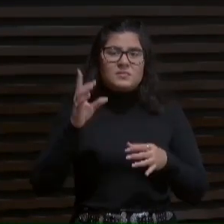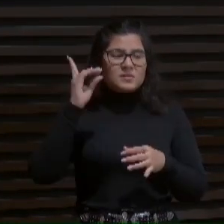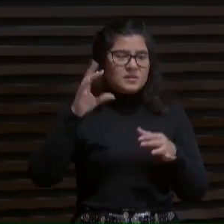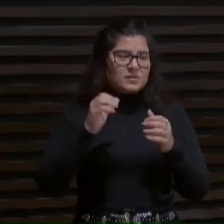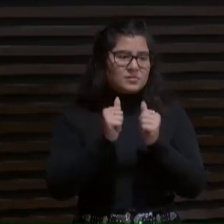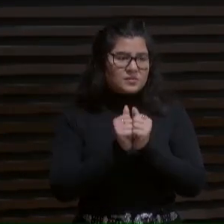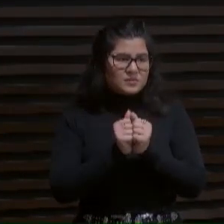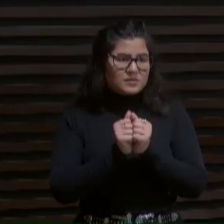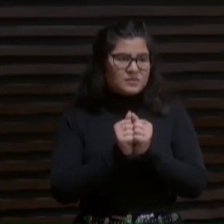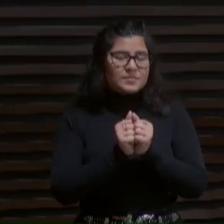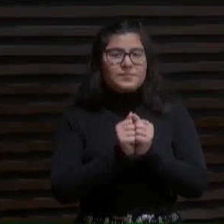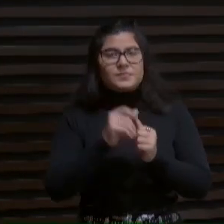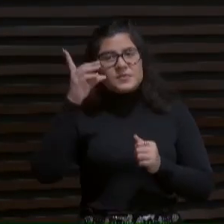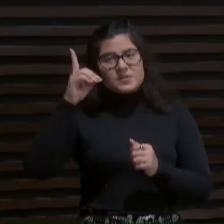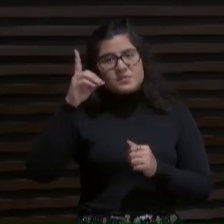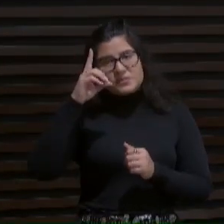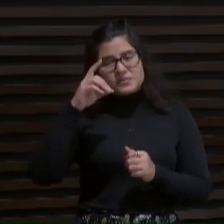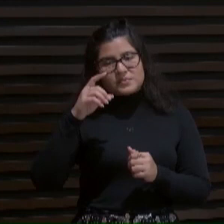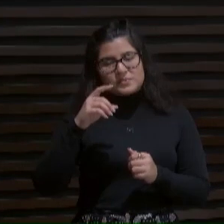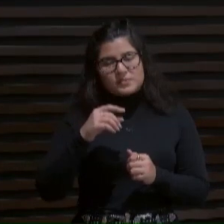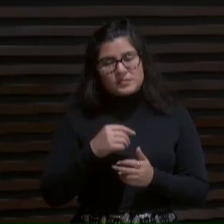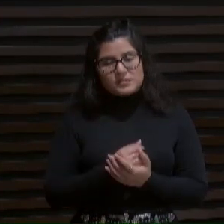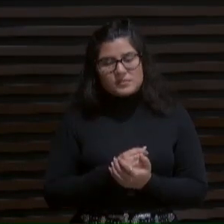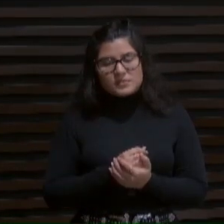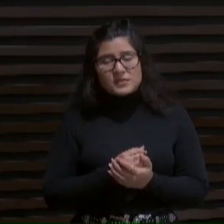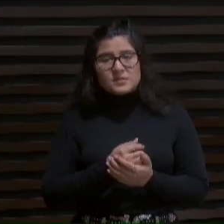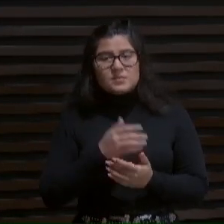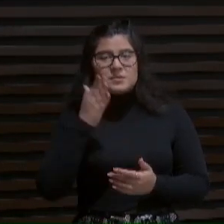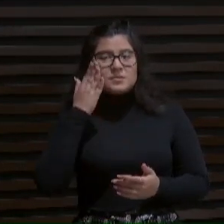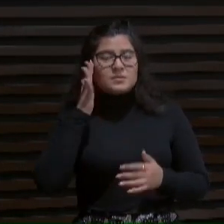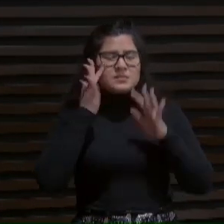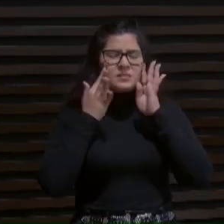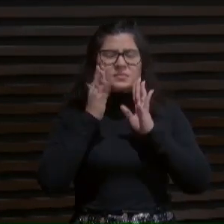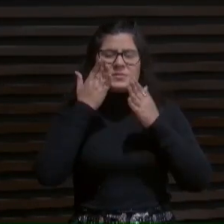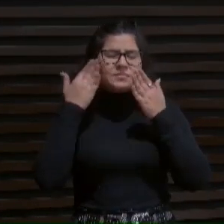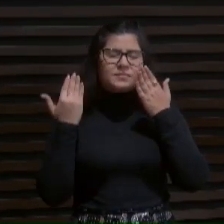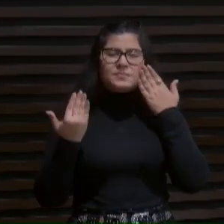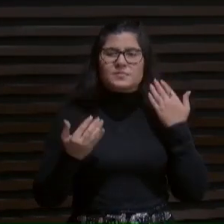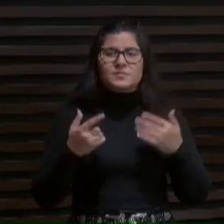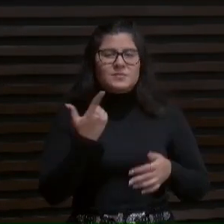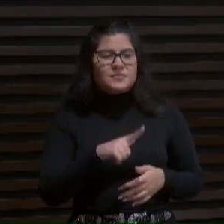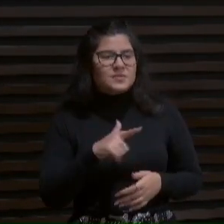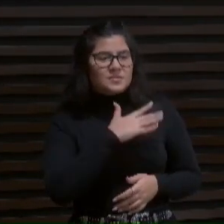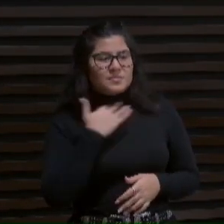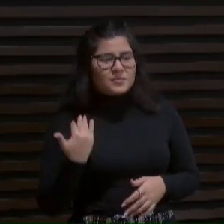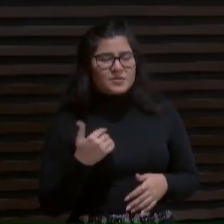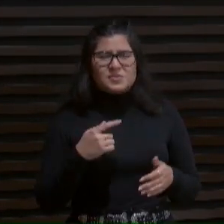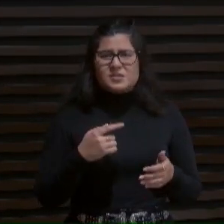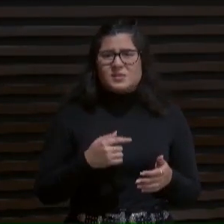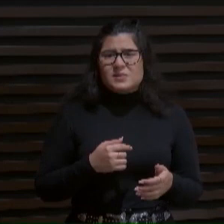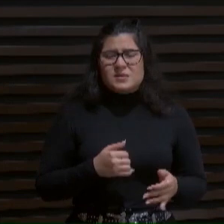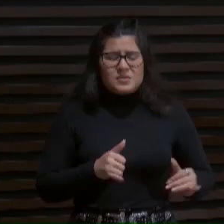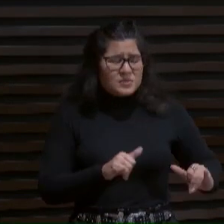e será o Deus deles, e lhes enxugará dos olhos toda a lágrima, e já não existirá mais morte, já não haverá luto, nem pranto,